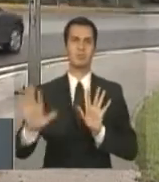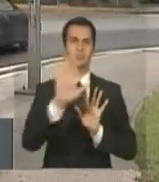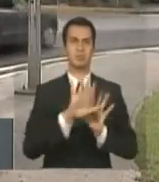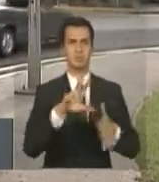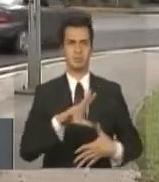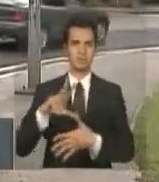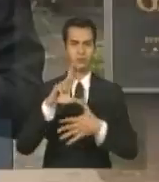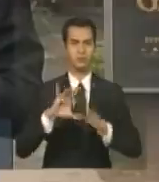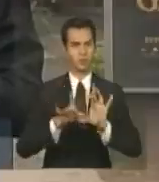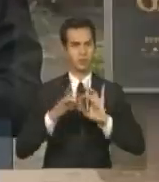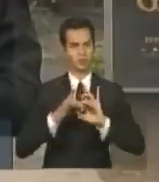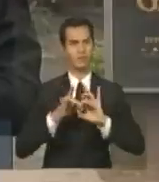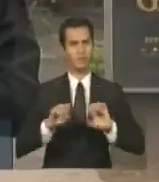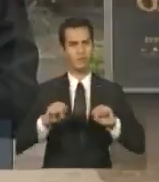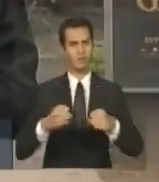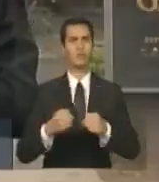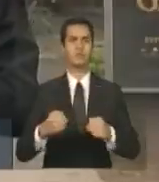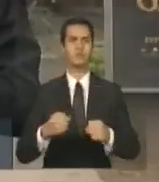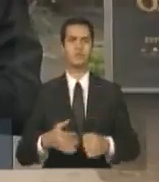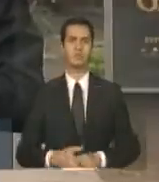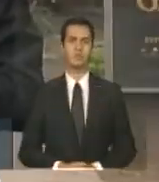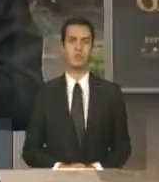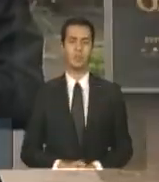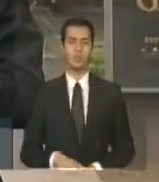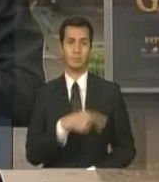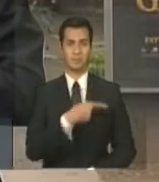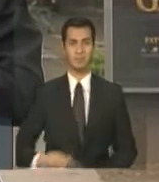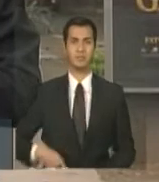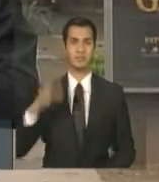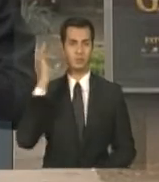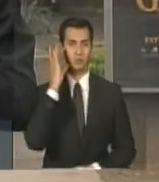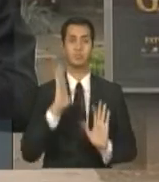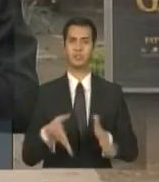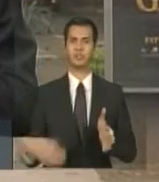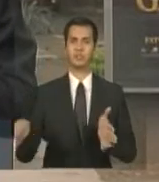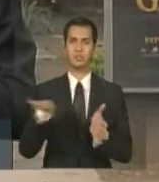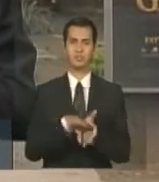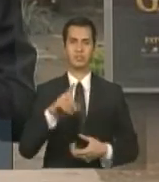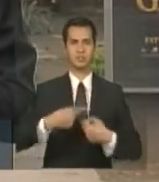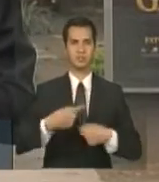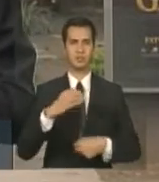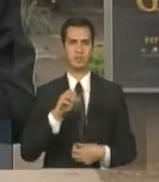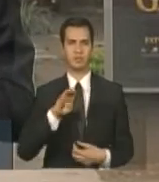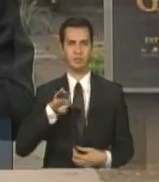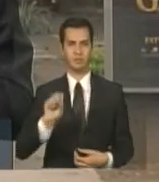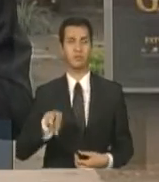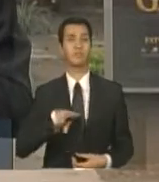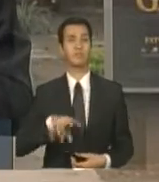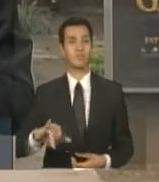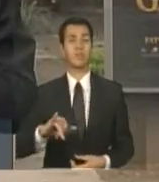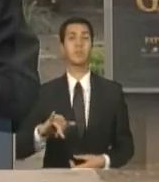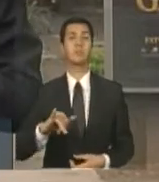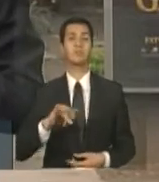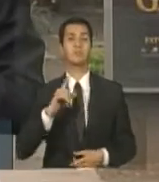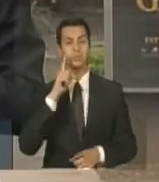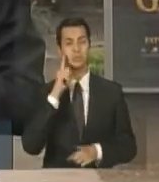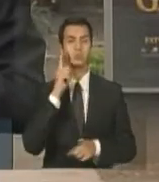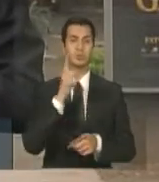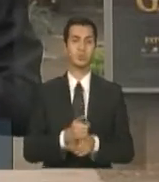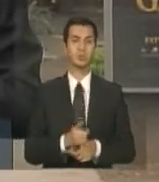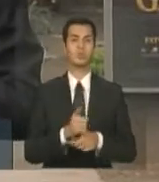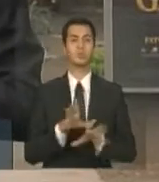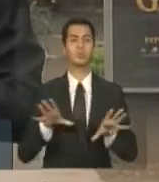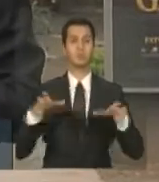essa integração. A presidenta Dilma Rousseff já está aqui em Caracas e vai participar de encontros de chefes de